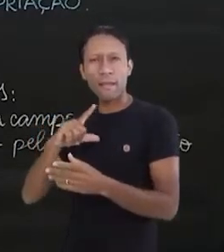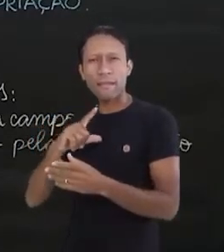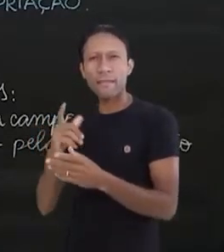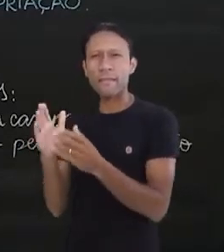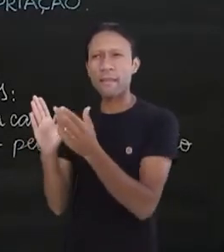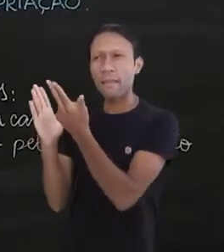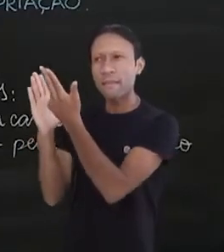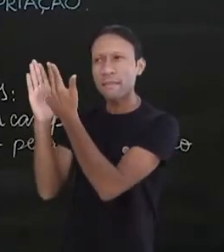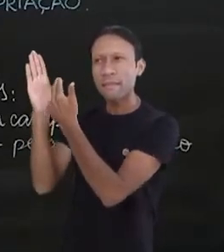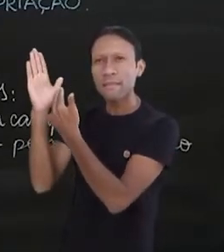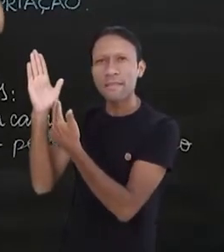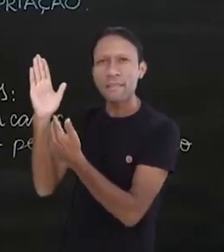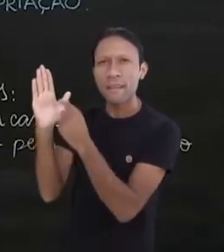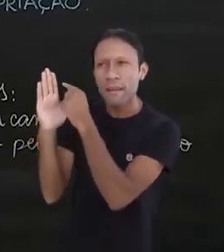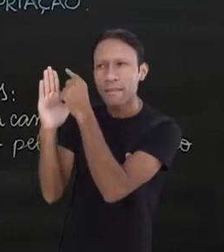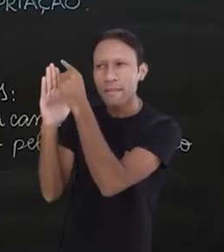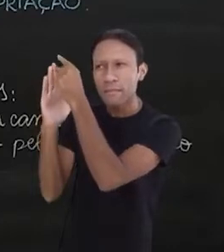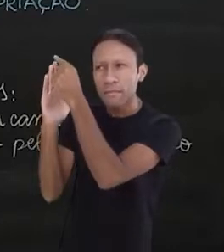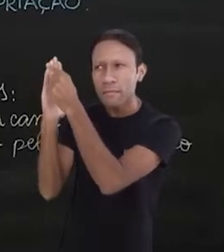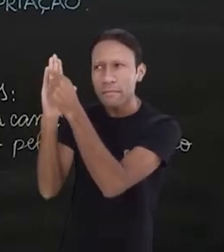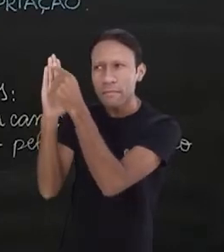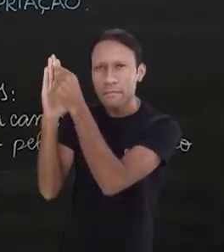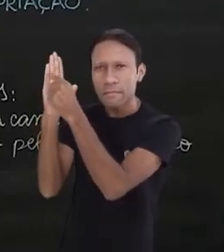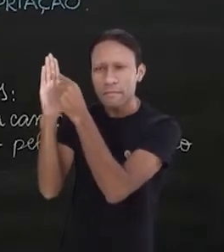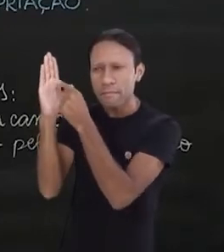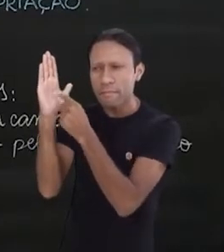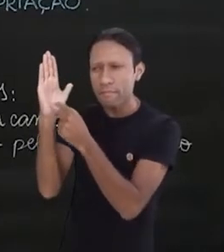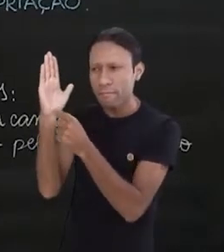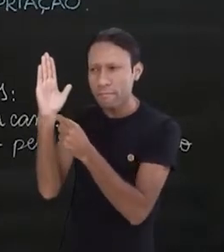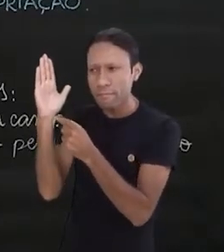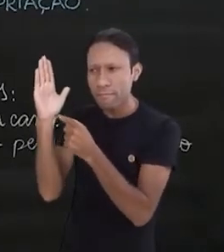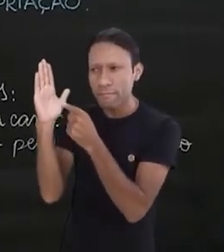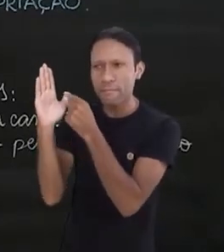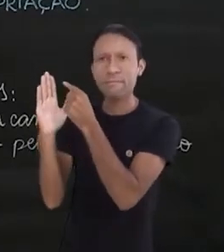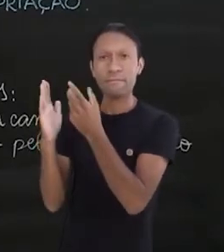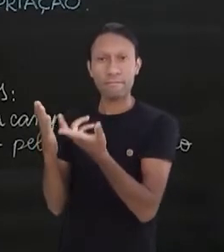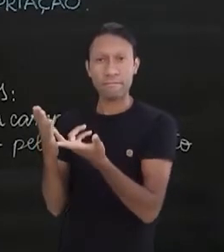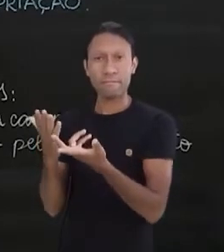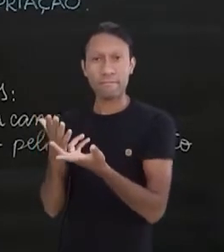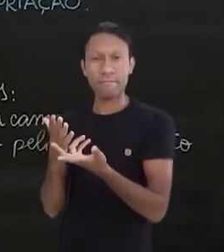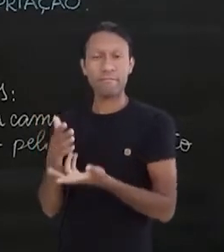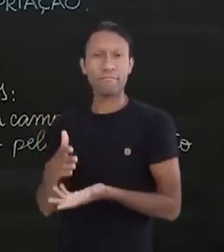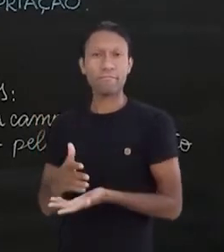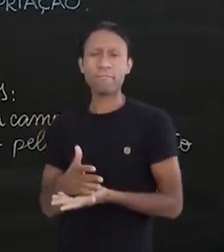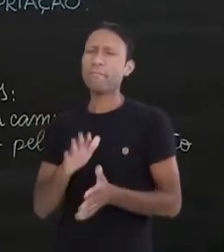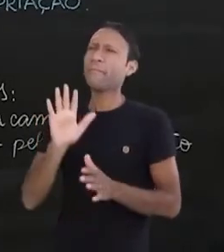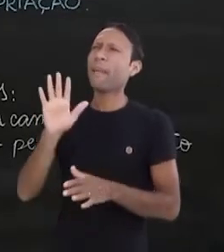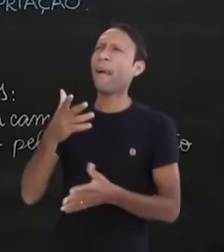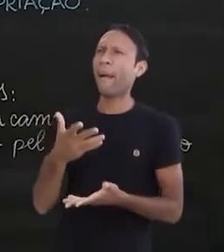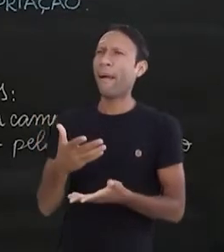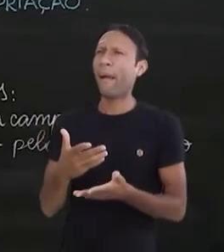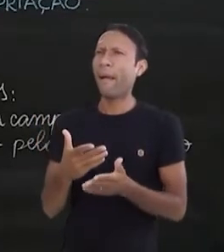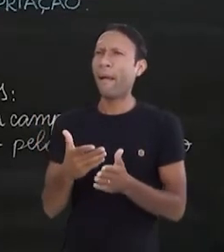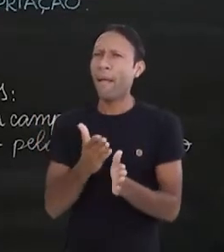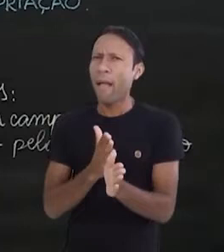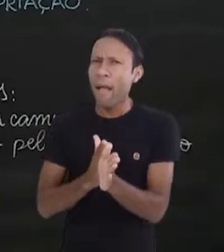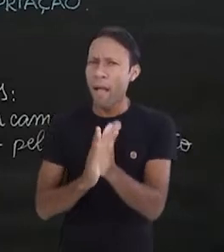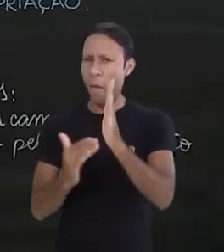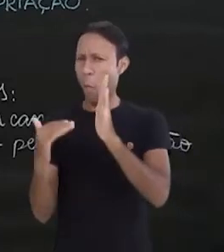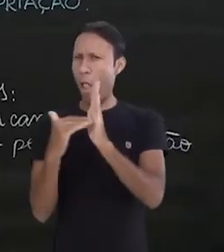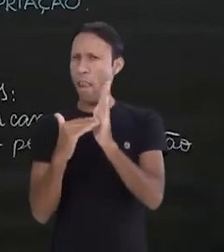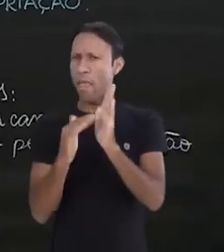dessas linhas que diz que isso aqui é parte do Brasil. Ah, então quer dizer que é uma fronteira?